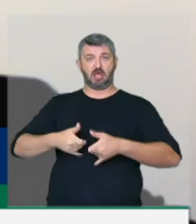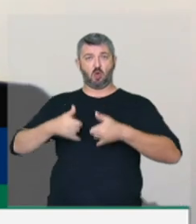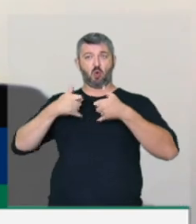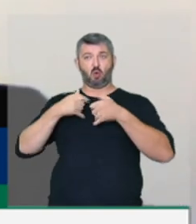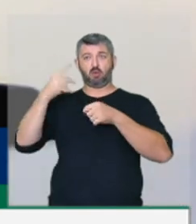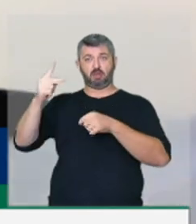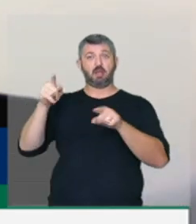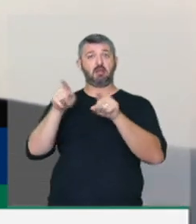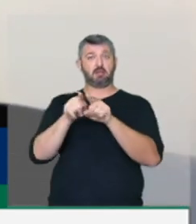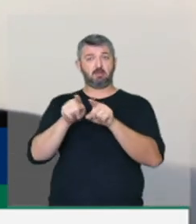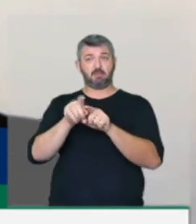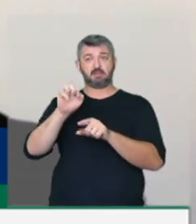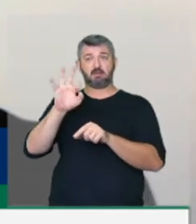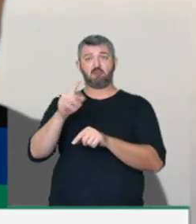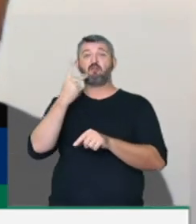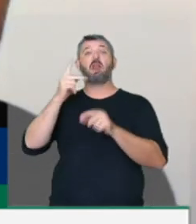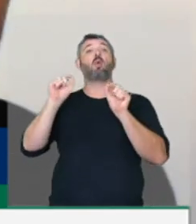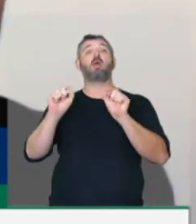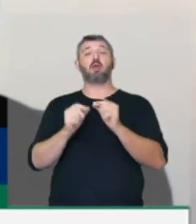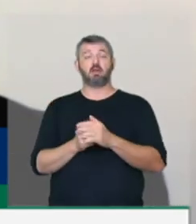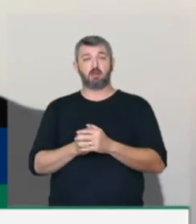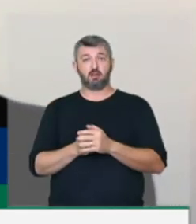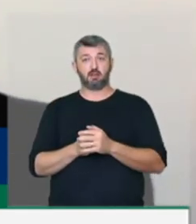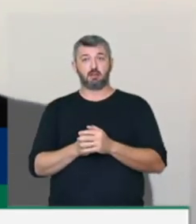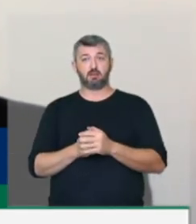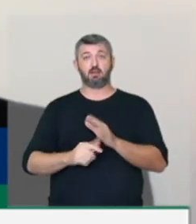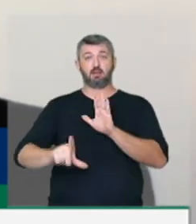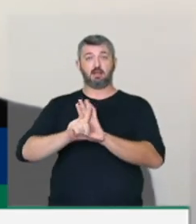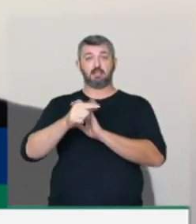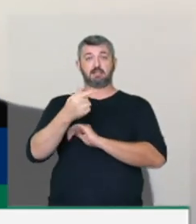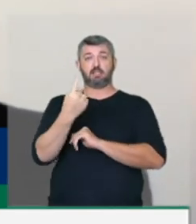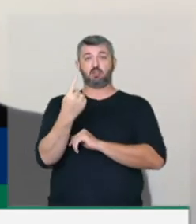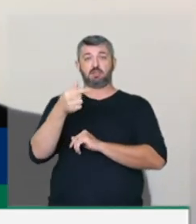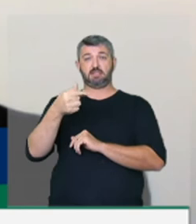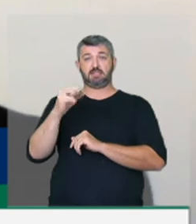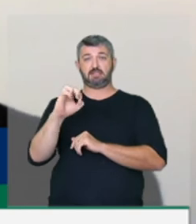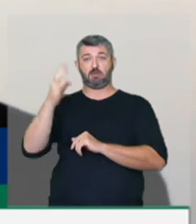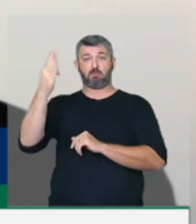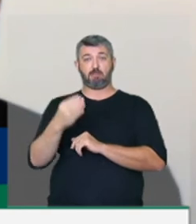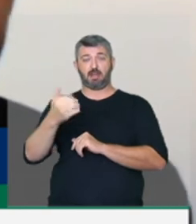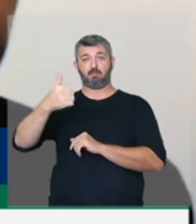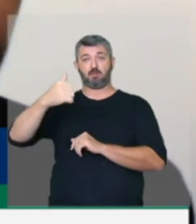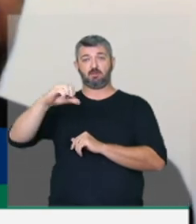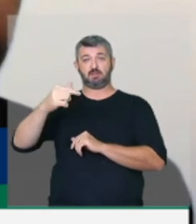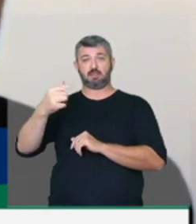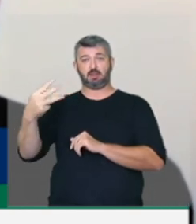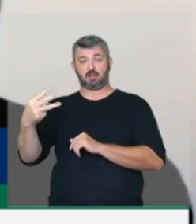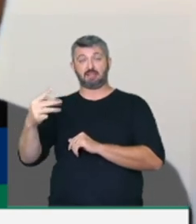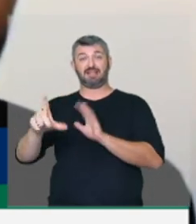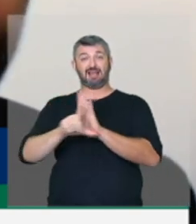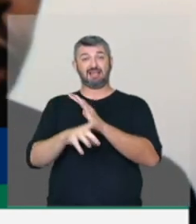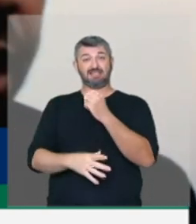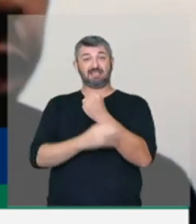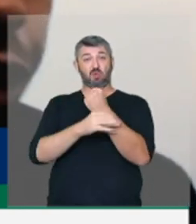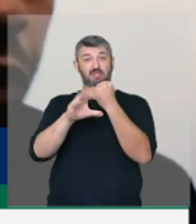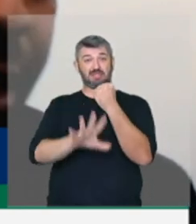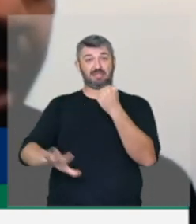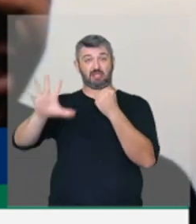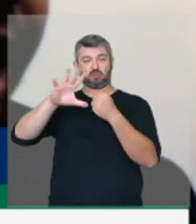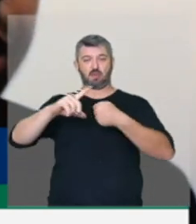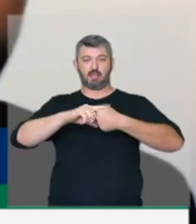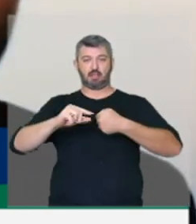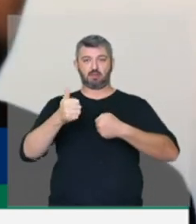Supremo, são previstas expressamente na Lei 7170 de 73, a Lei de Segurança Nacional, especificamente nos